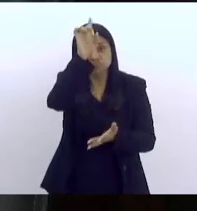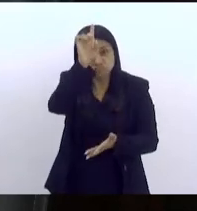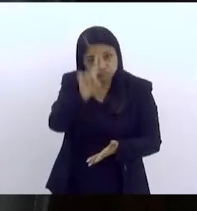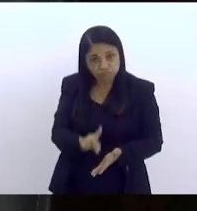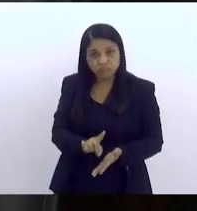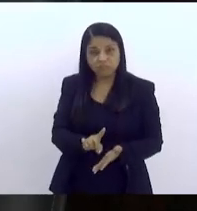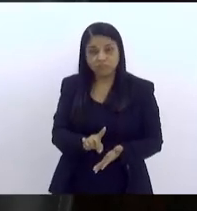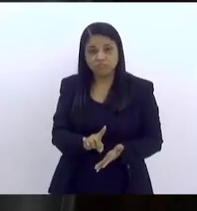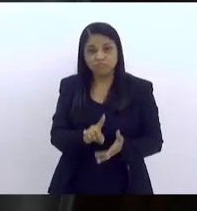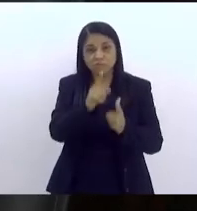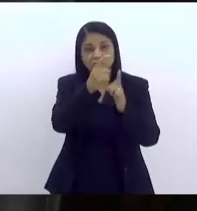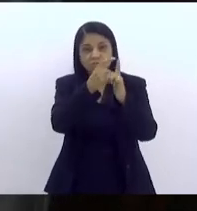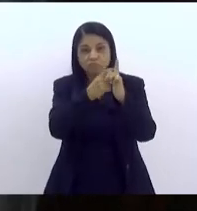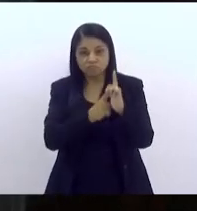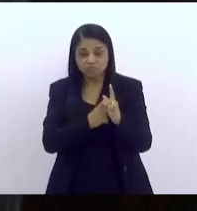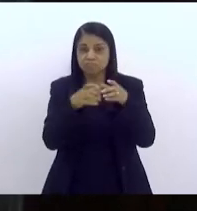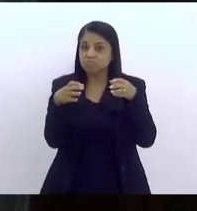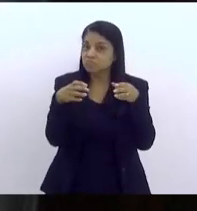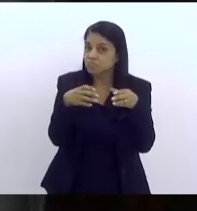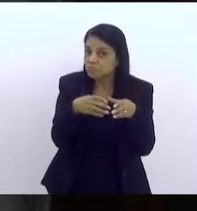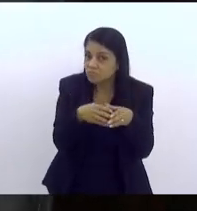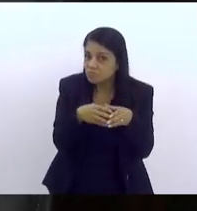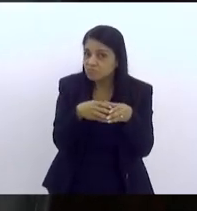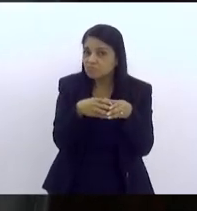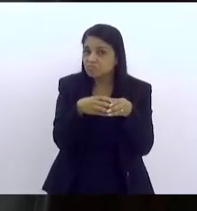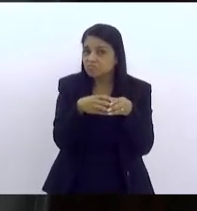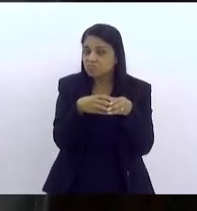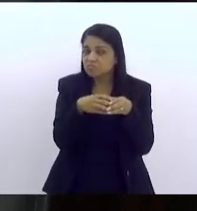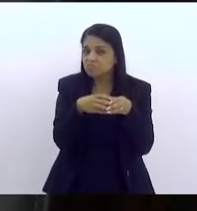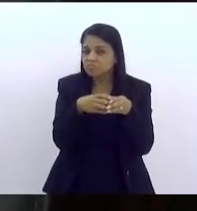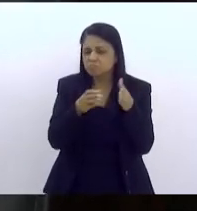a suspensão coletiva temporária